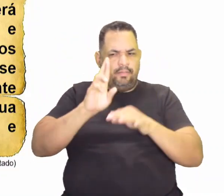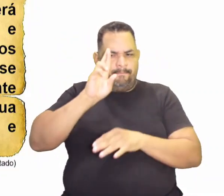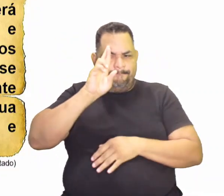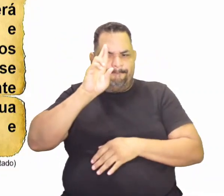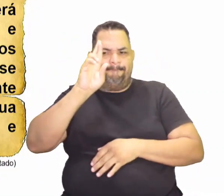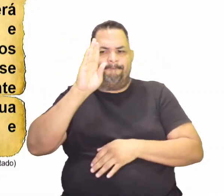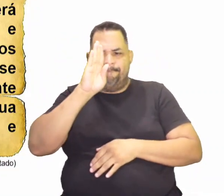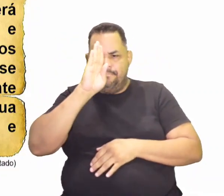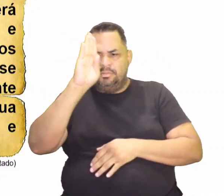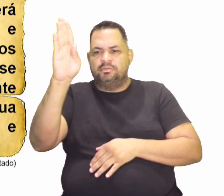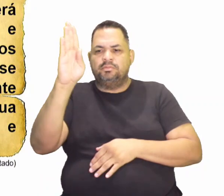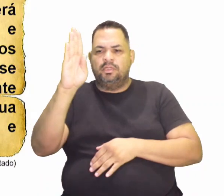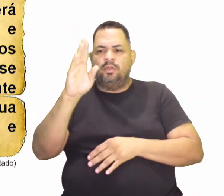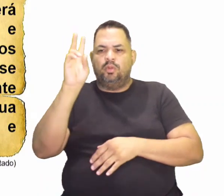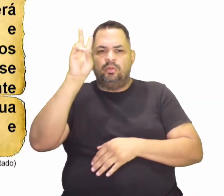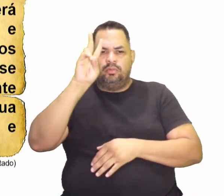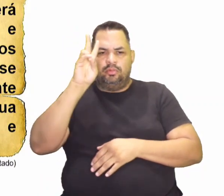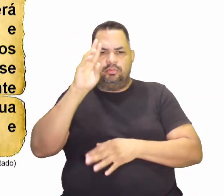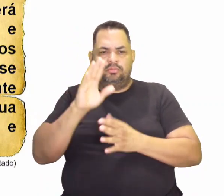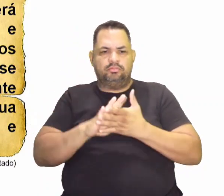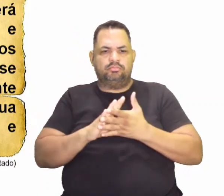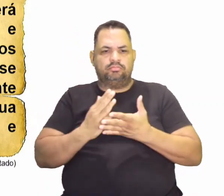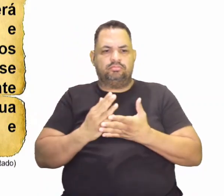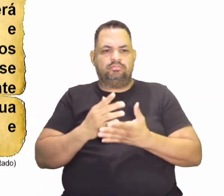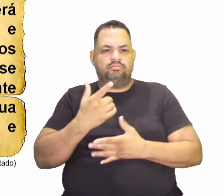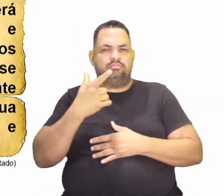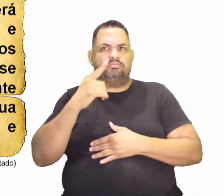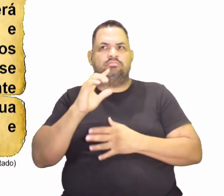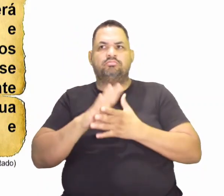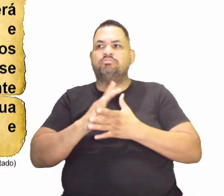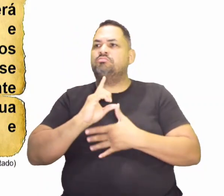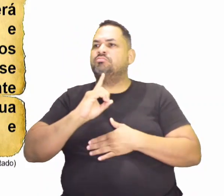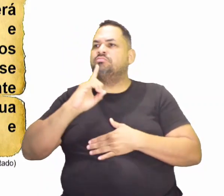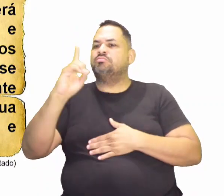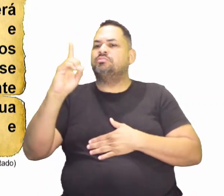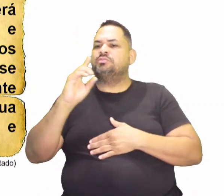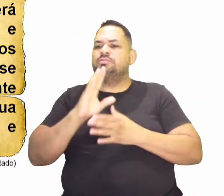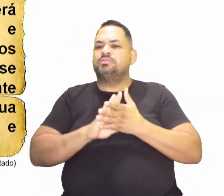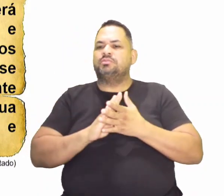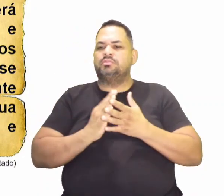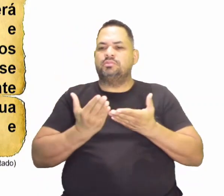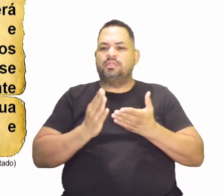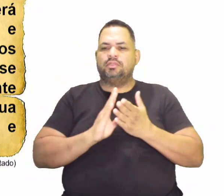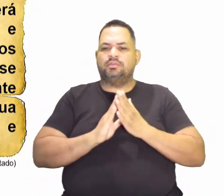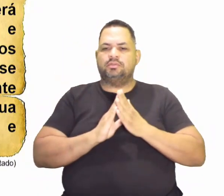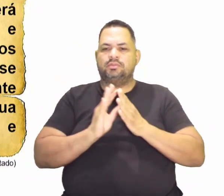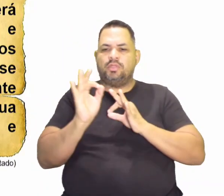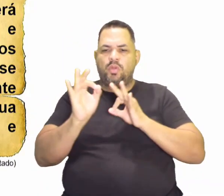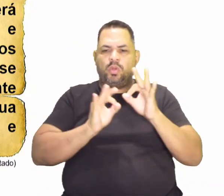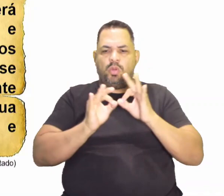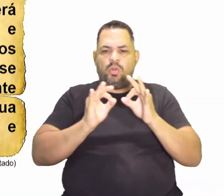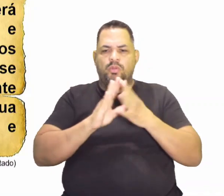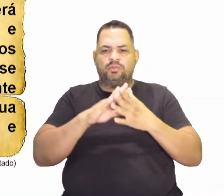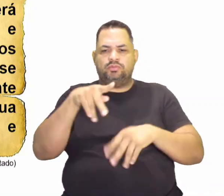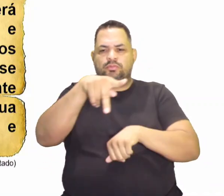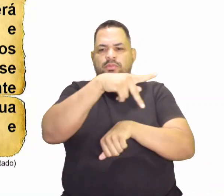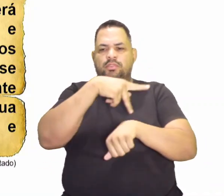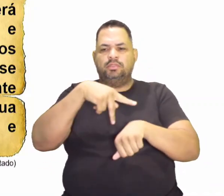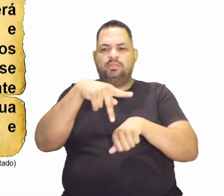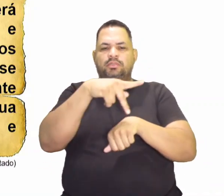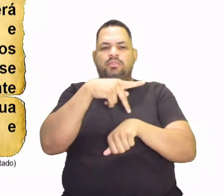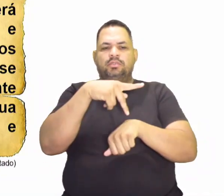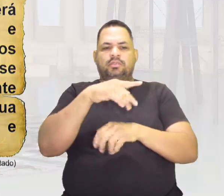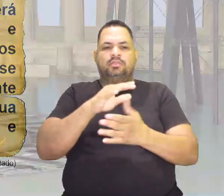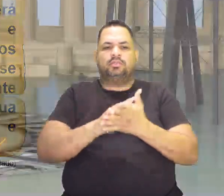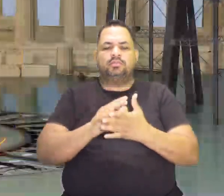Ele faz parte. De que não há deuses que guiam sua ação. Então tá aí. Pela